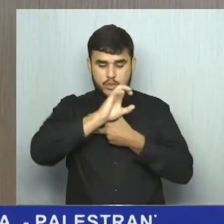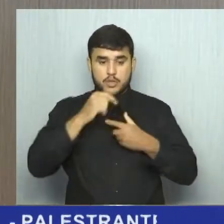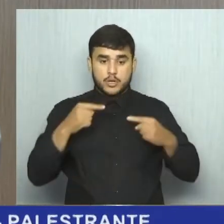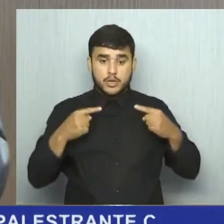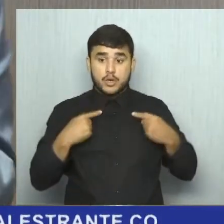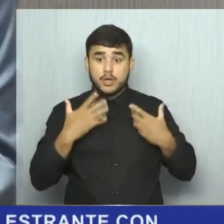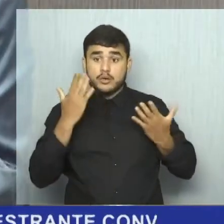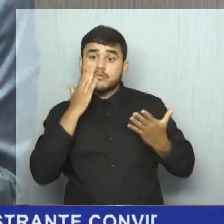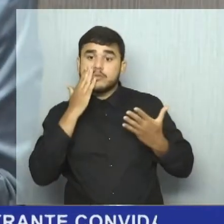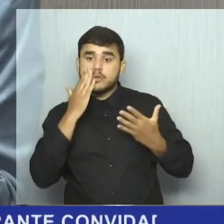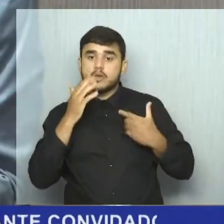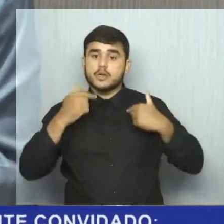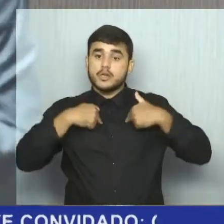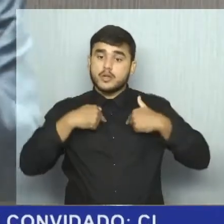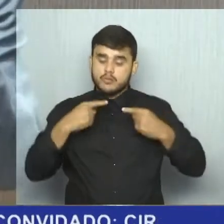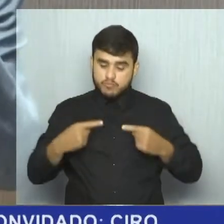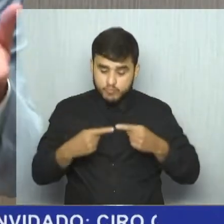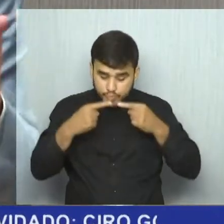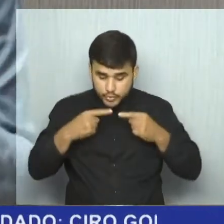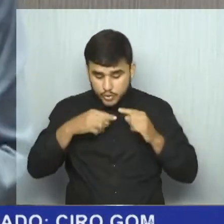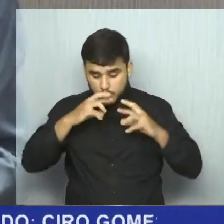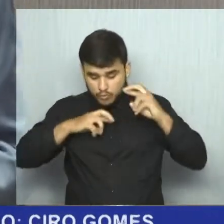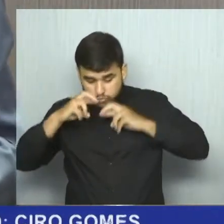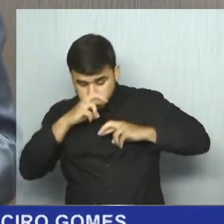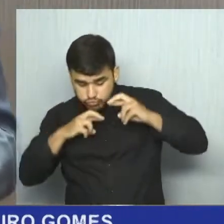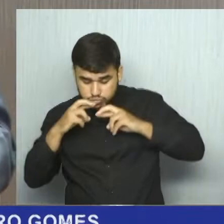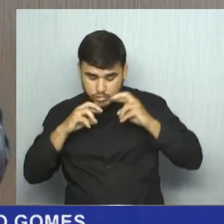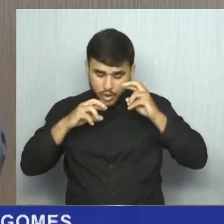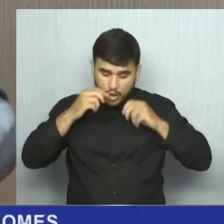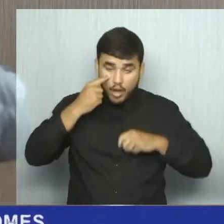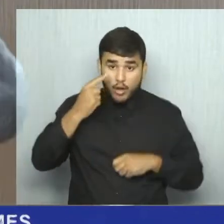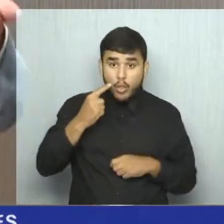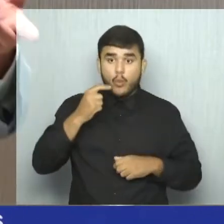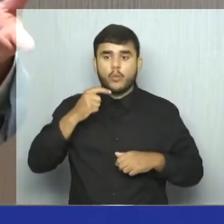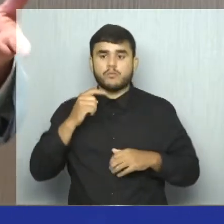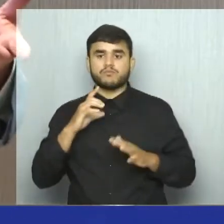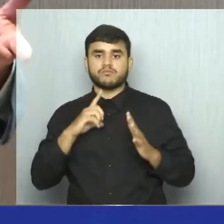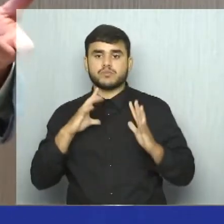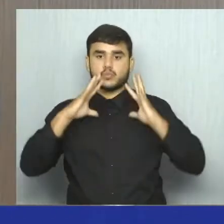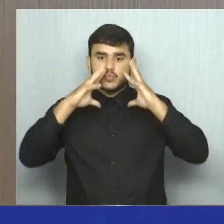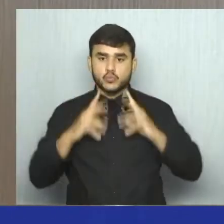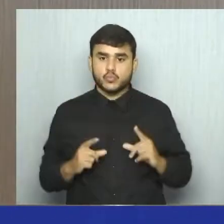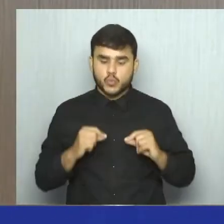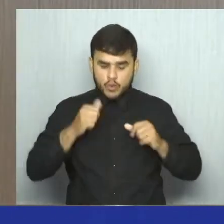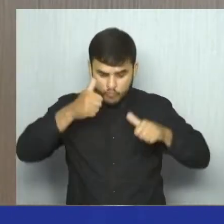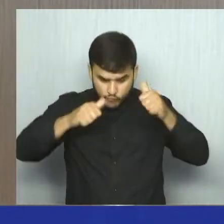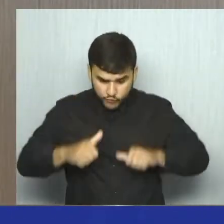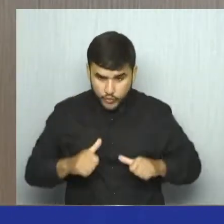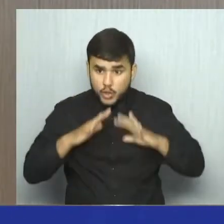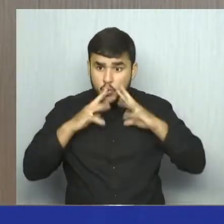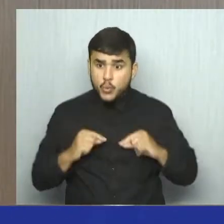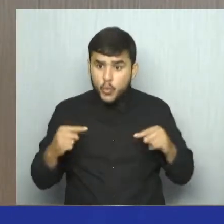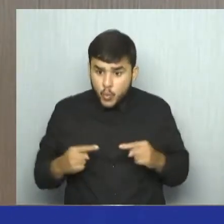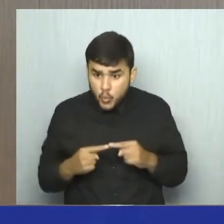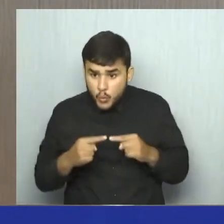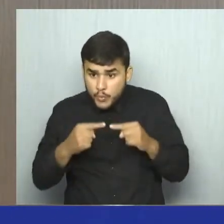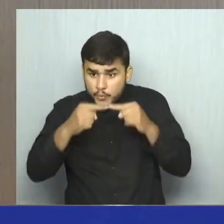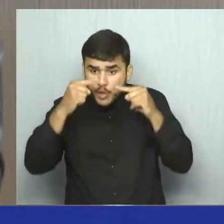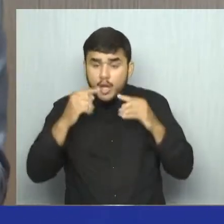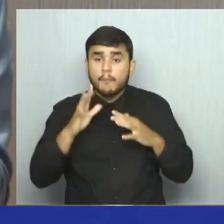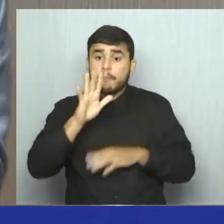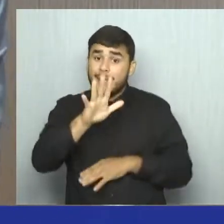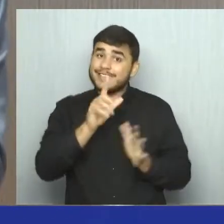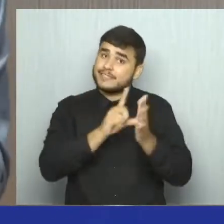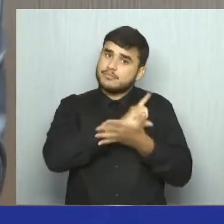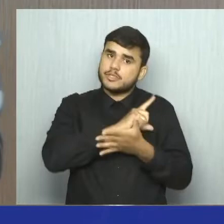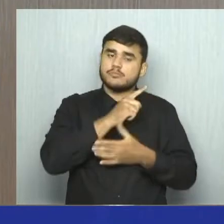jurídica e o que não é, o que é legal e o que é ilegal, o que é crime e o que é conduta correta na humanidade. E aí, numa